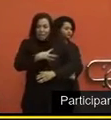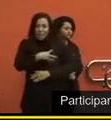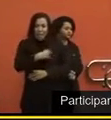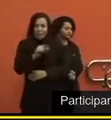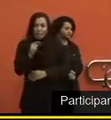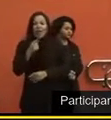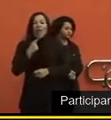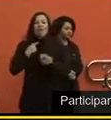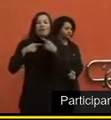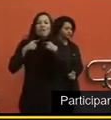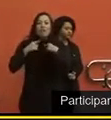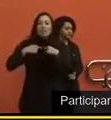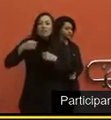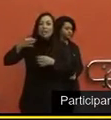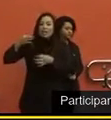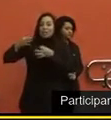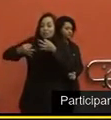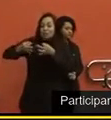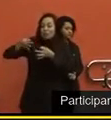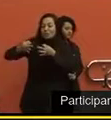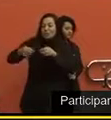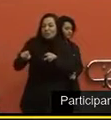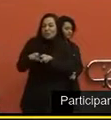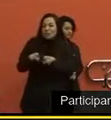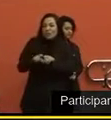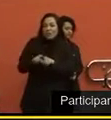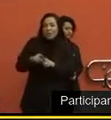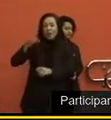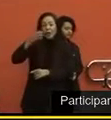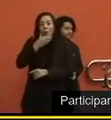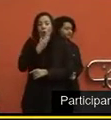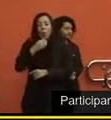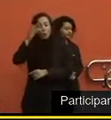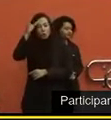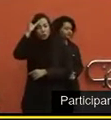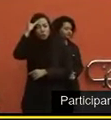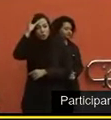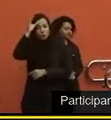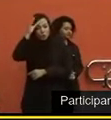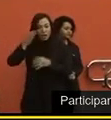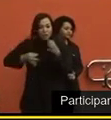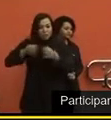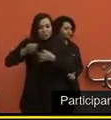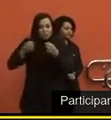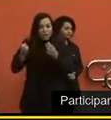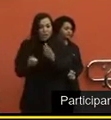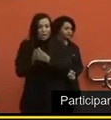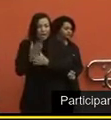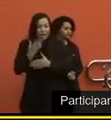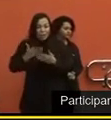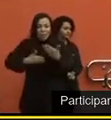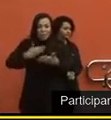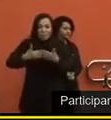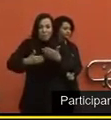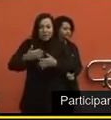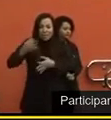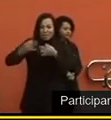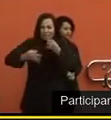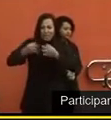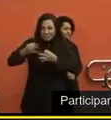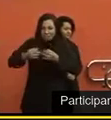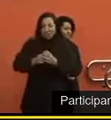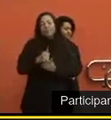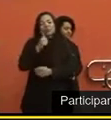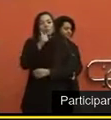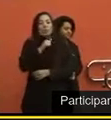a vontade de ser jurista. O tio, juiz, que inspirou o sobrinho a trilhar o caminho da justiça.